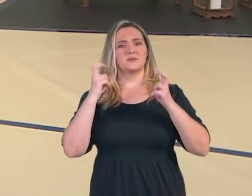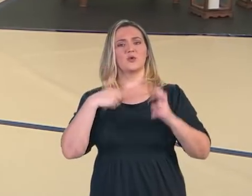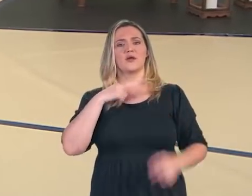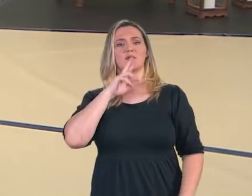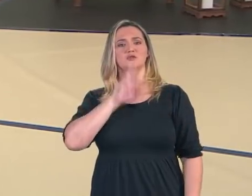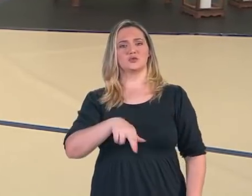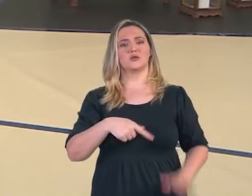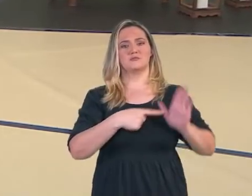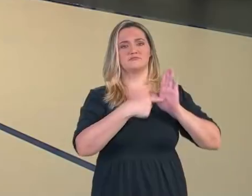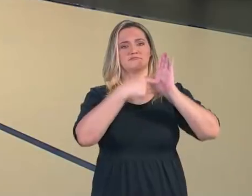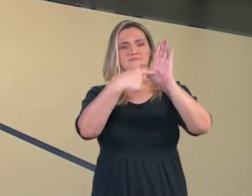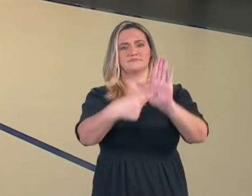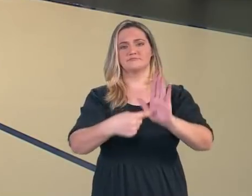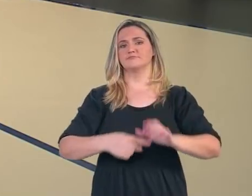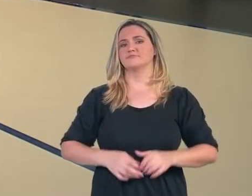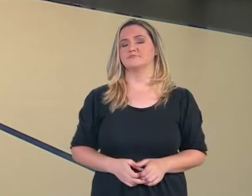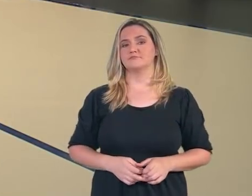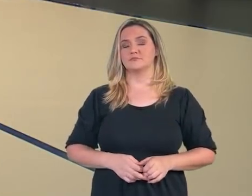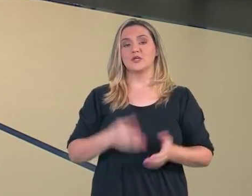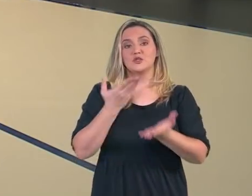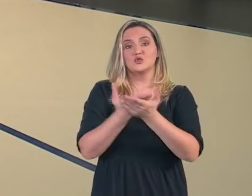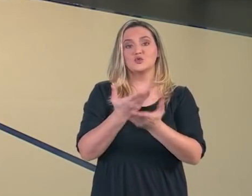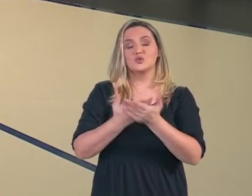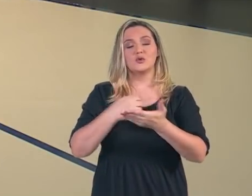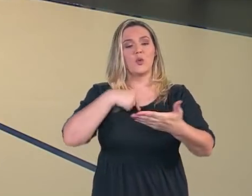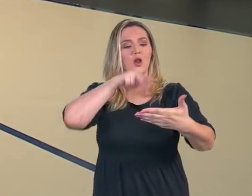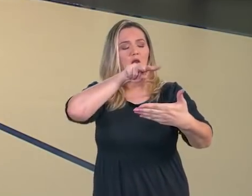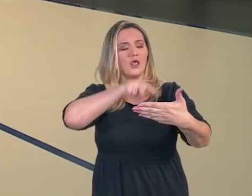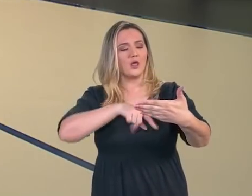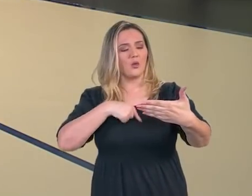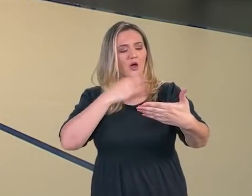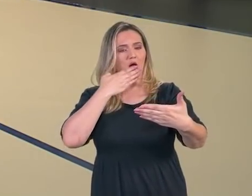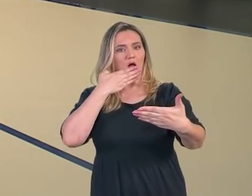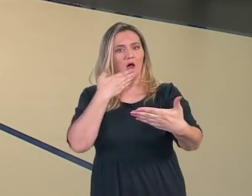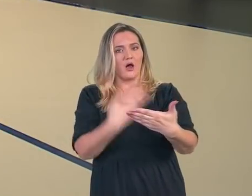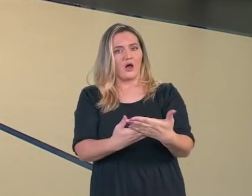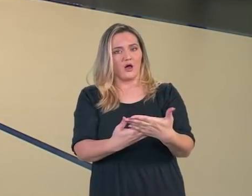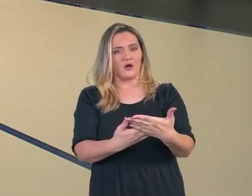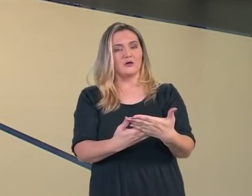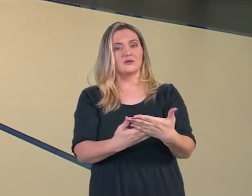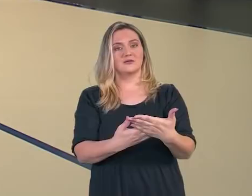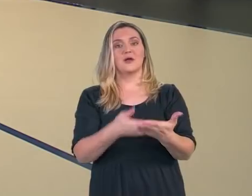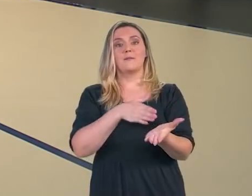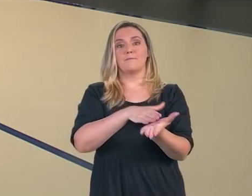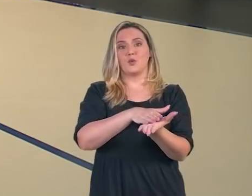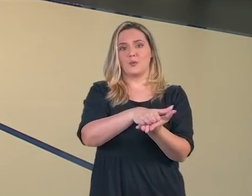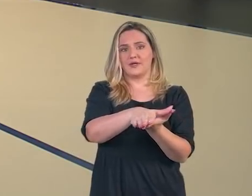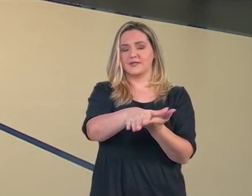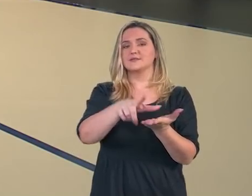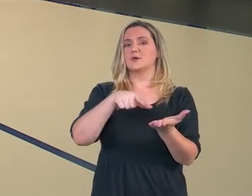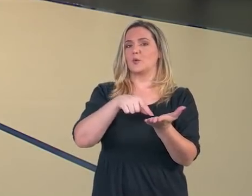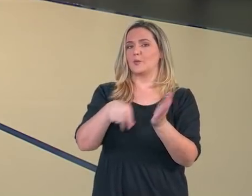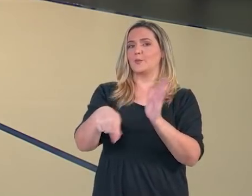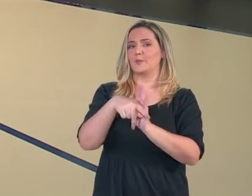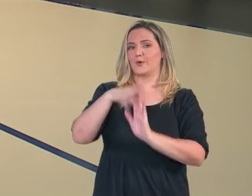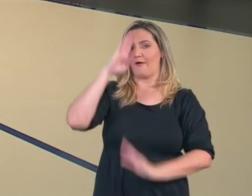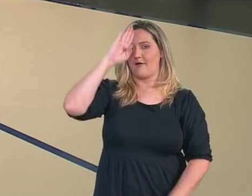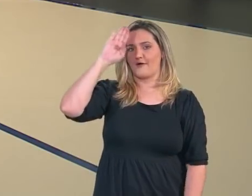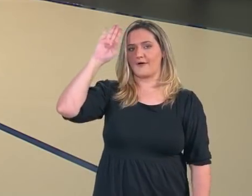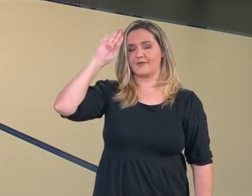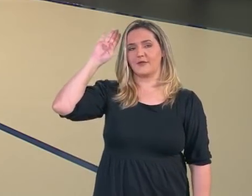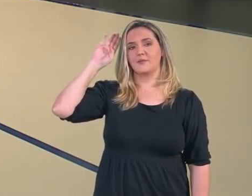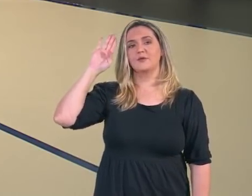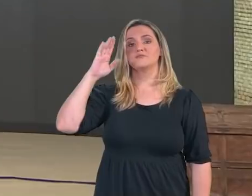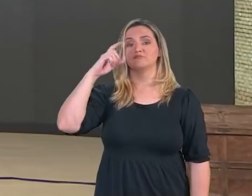para você aqui no telão. Esse estudo me impressionou muito. De acordo com esta publicação acadêmica, o crente ou